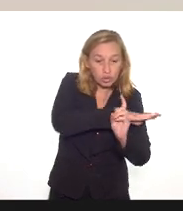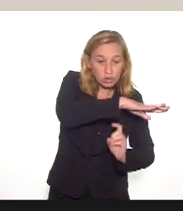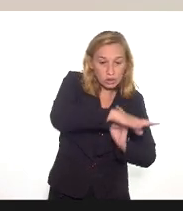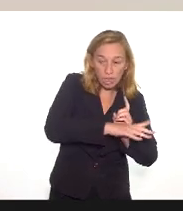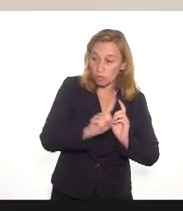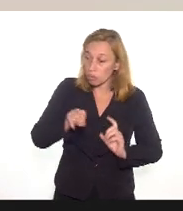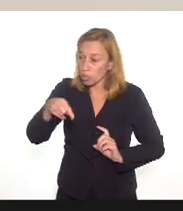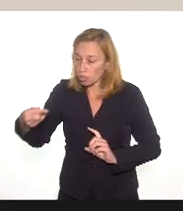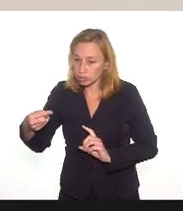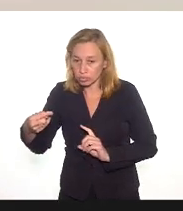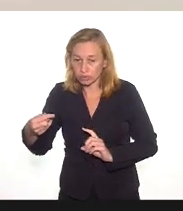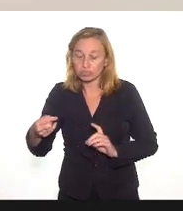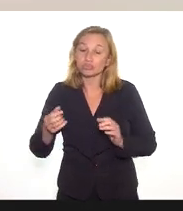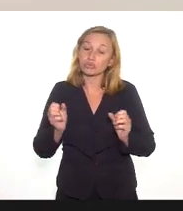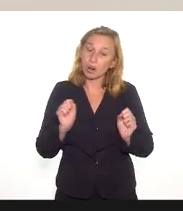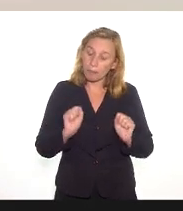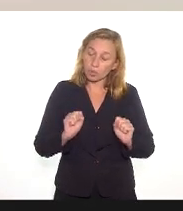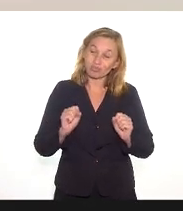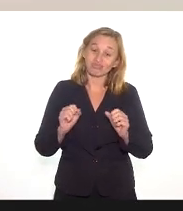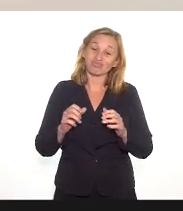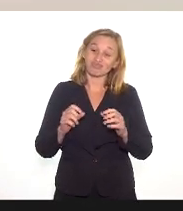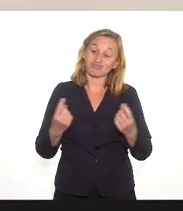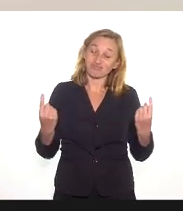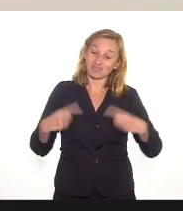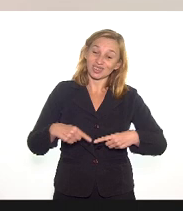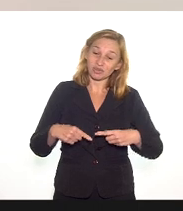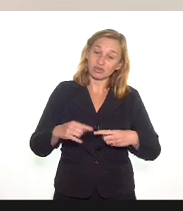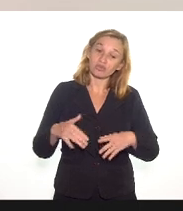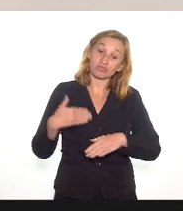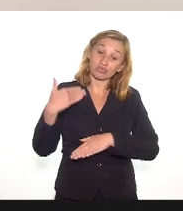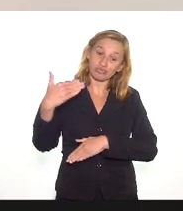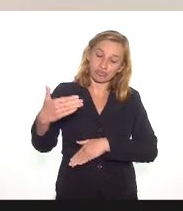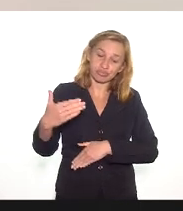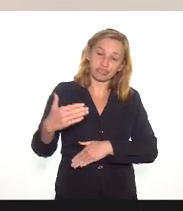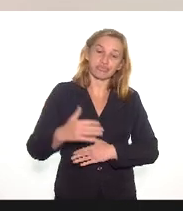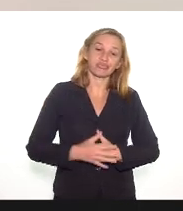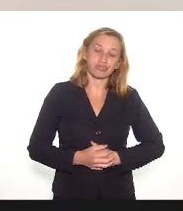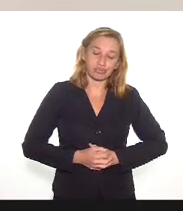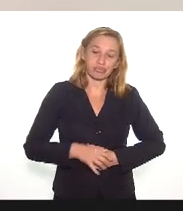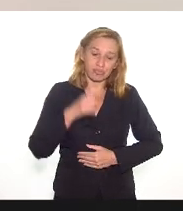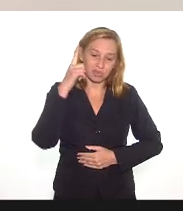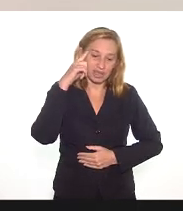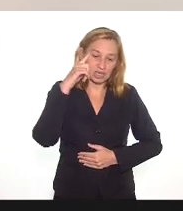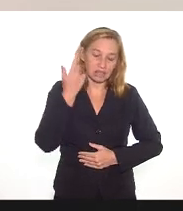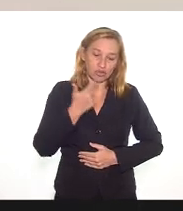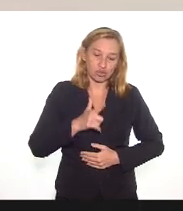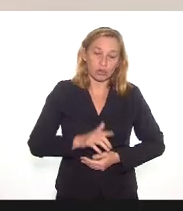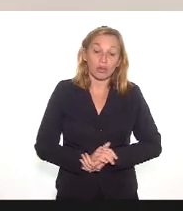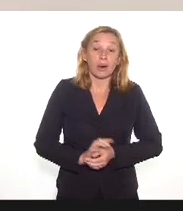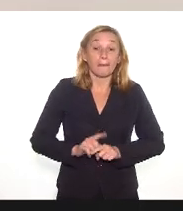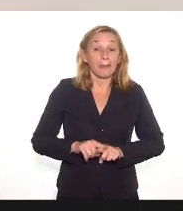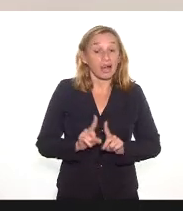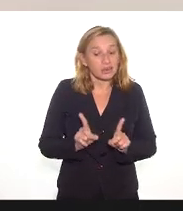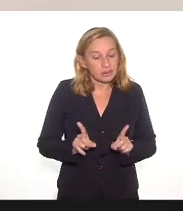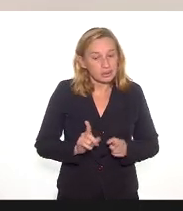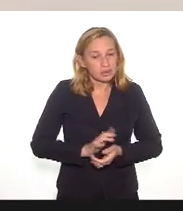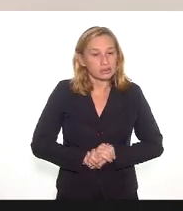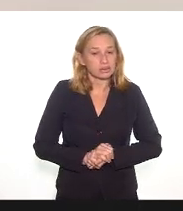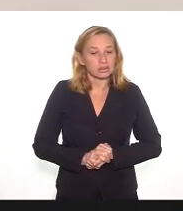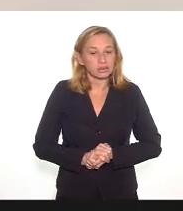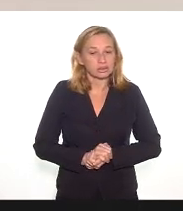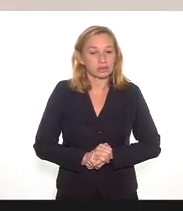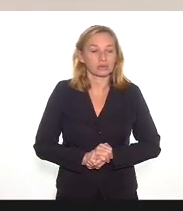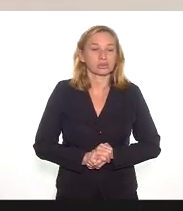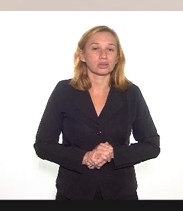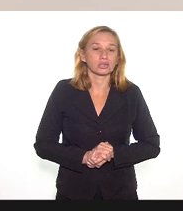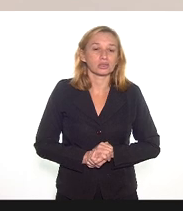por outro, e isso pode criar desafios lá para frente a serem repensados. Mas, do ponto de